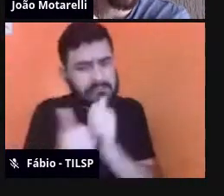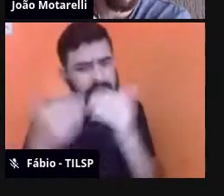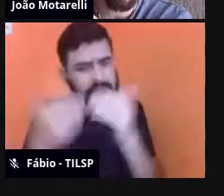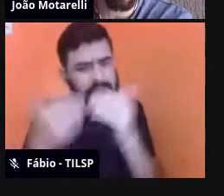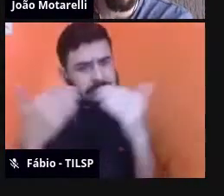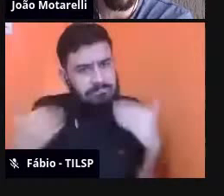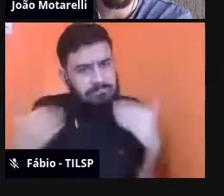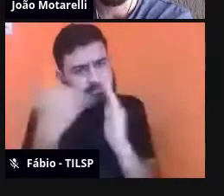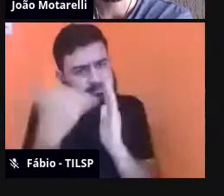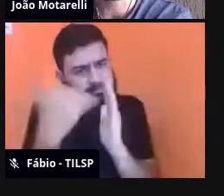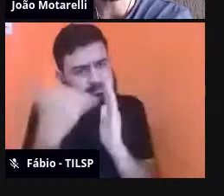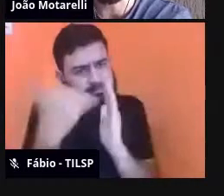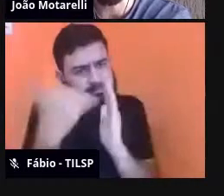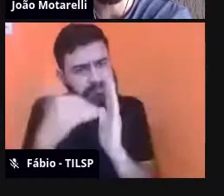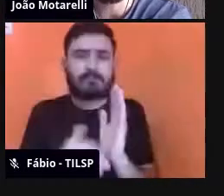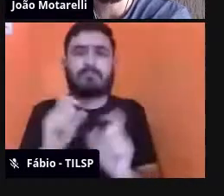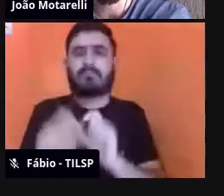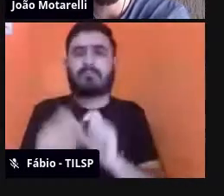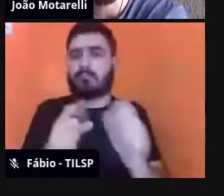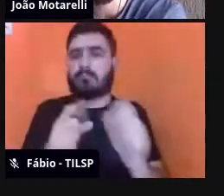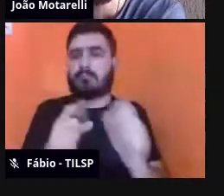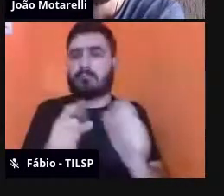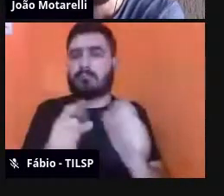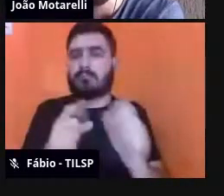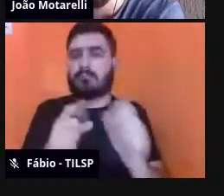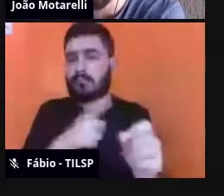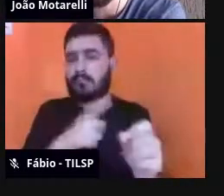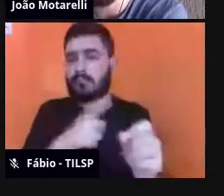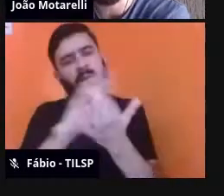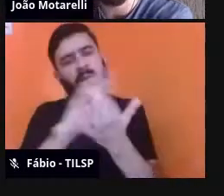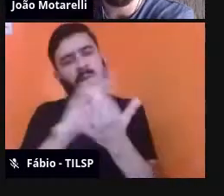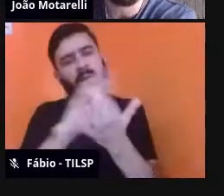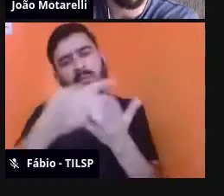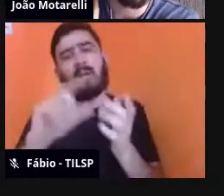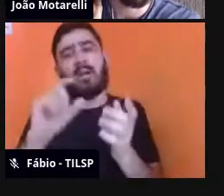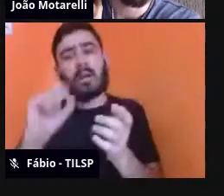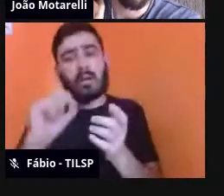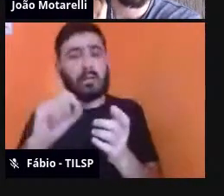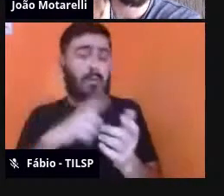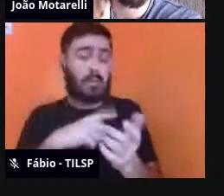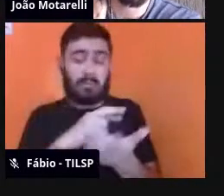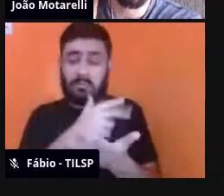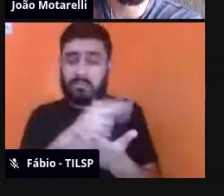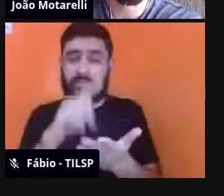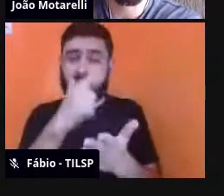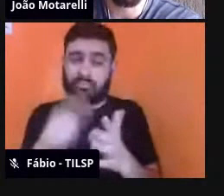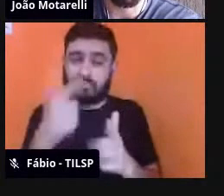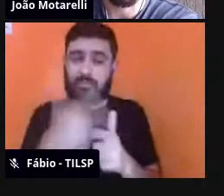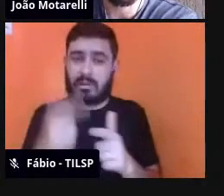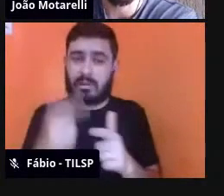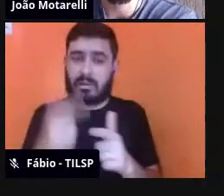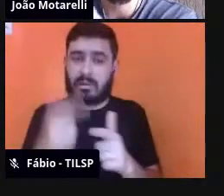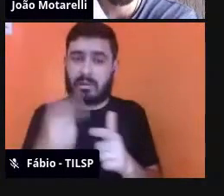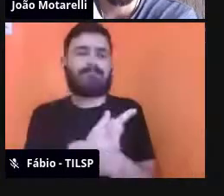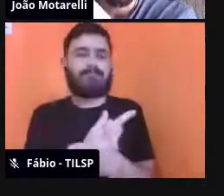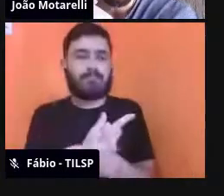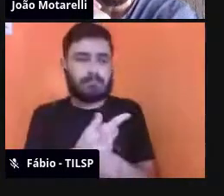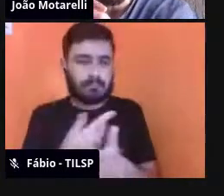com outros fatores, são grandes fatores de risco para transtorno alimentar para os profissionais